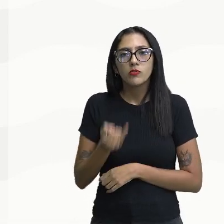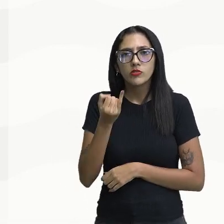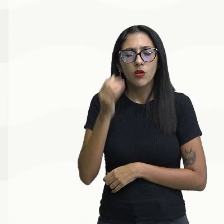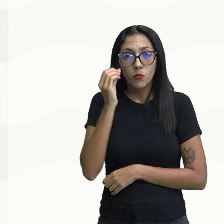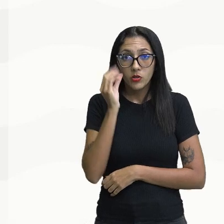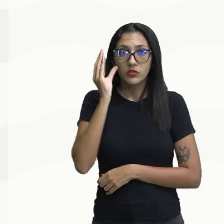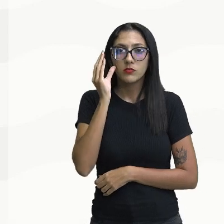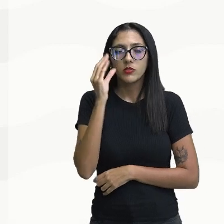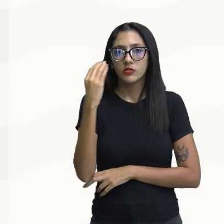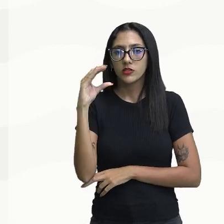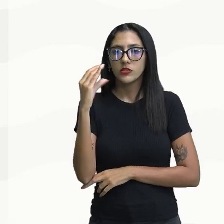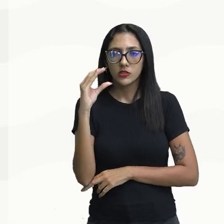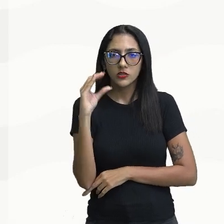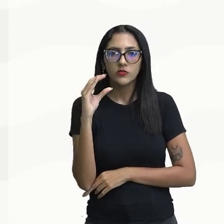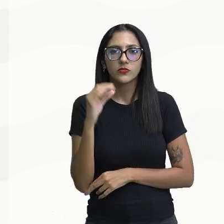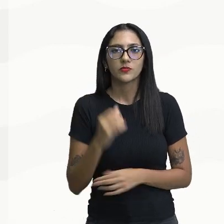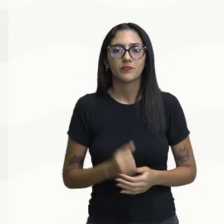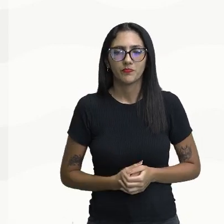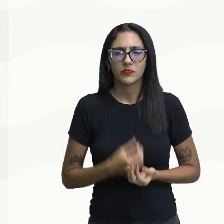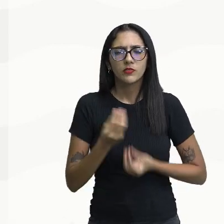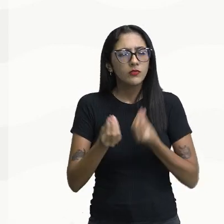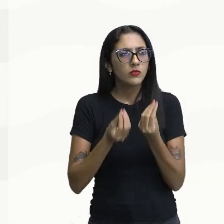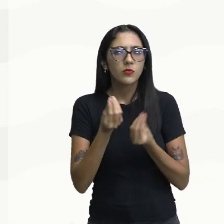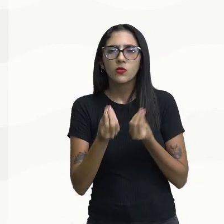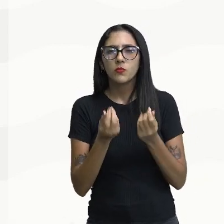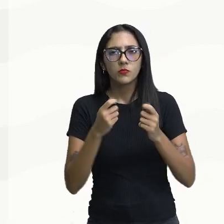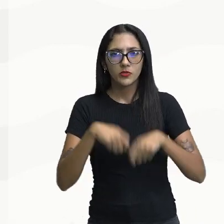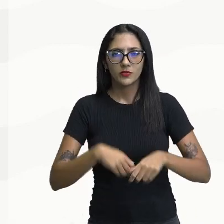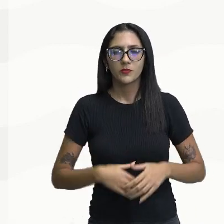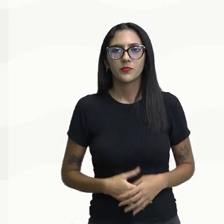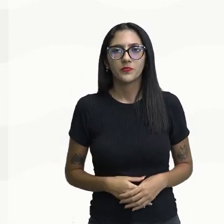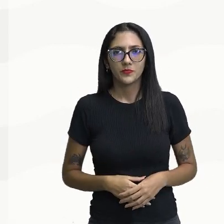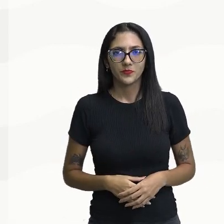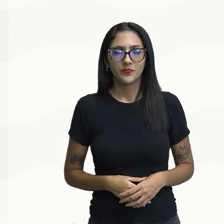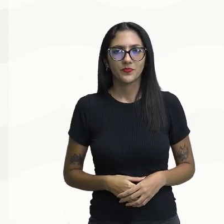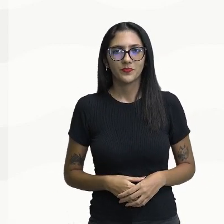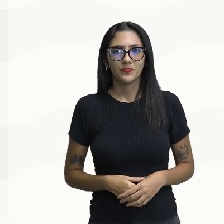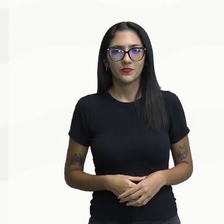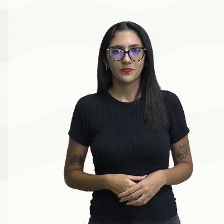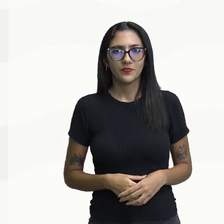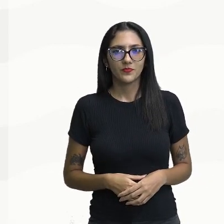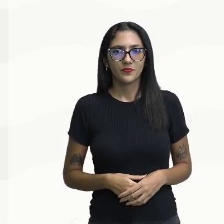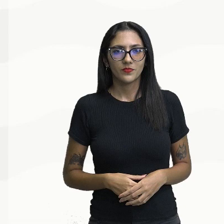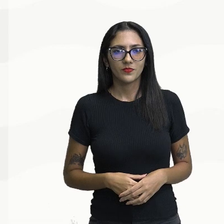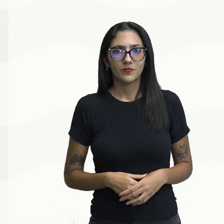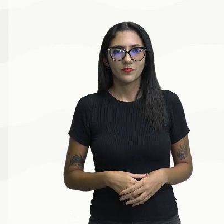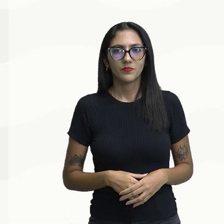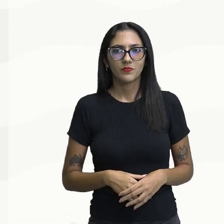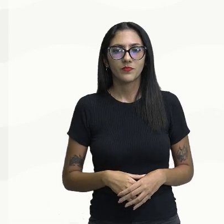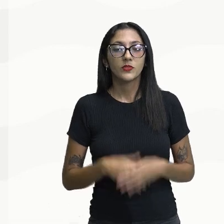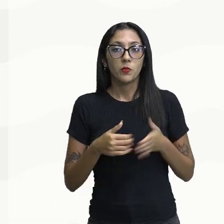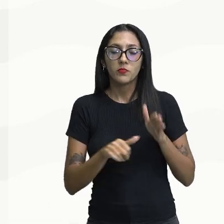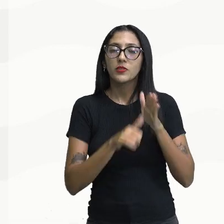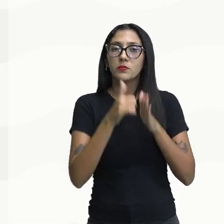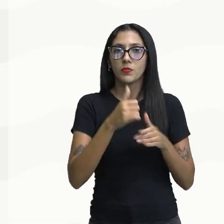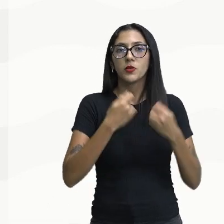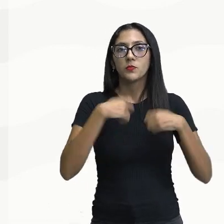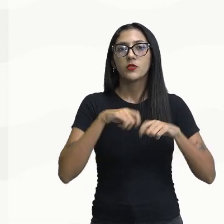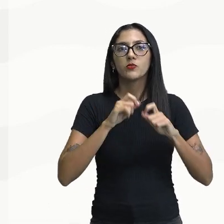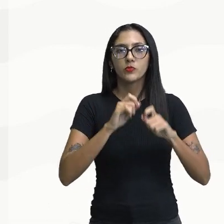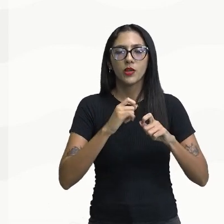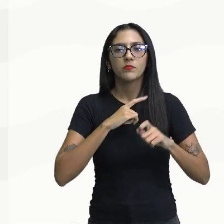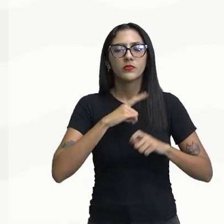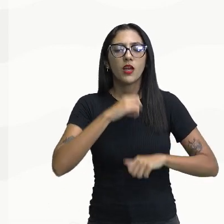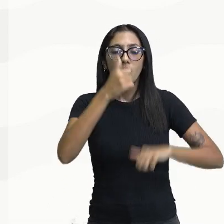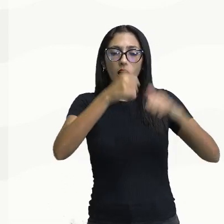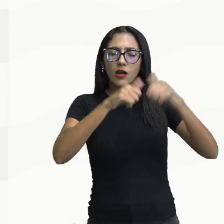conhecimento científico? Como que a gente pode fazer isso, professora? Então, primeiro, nós vamos aí analisar